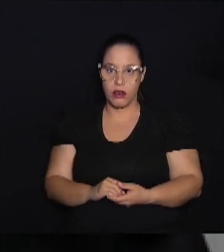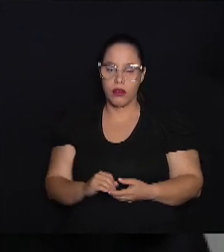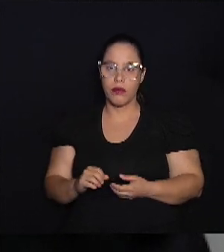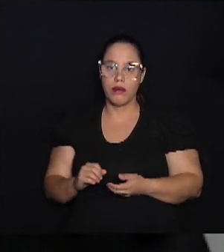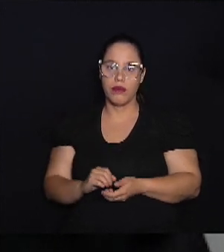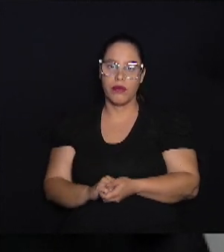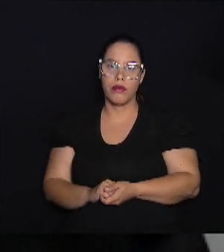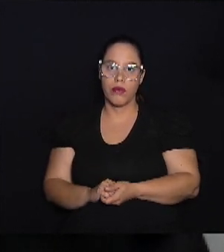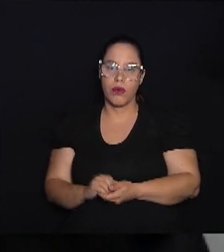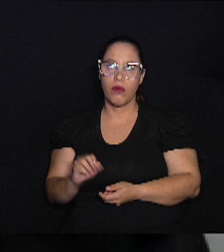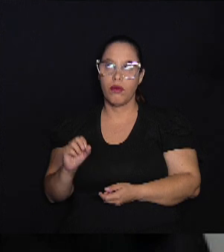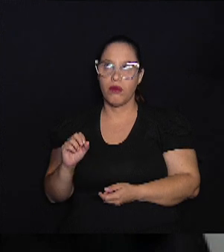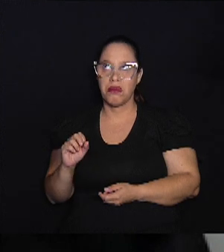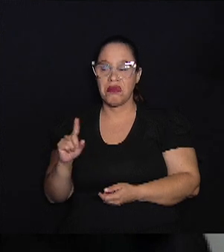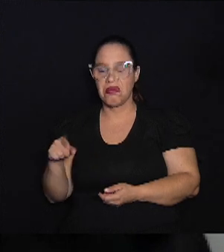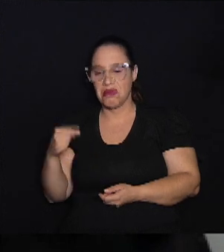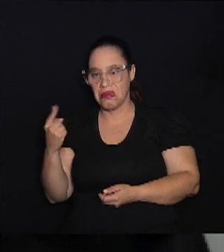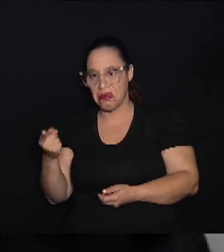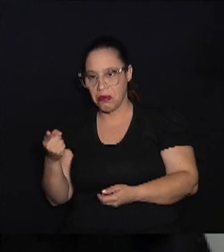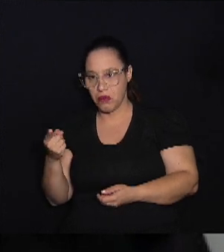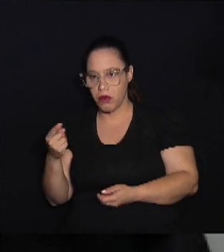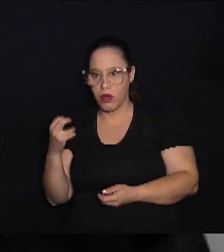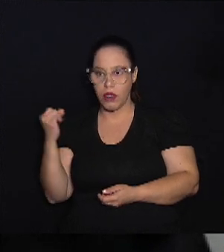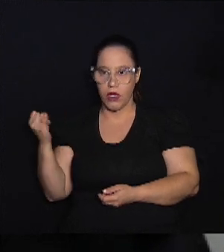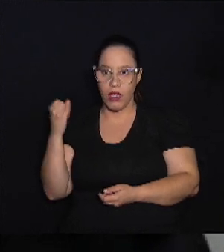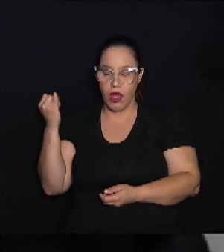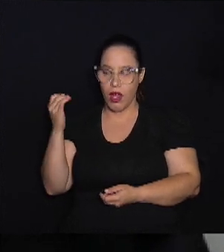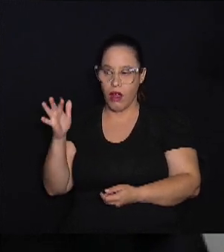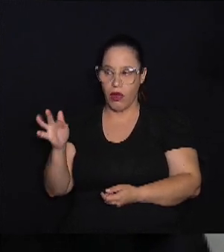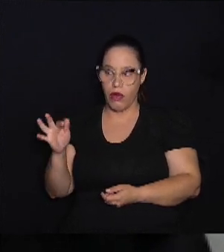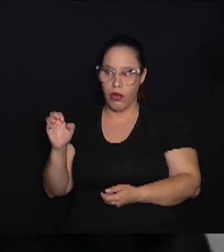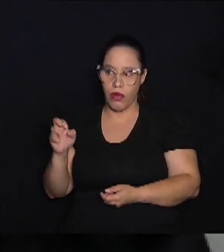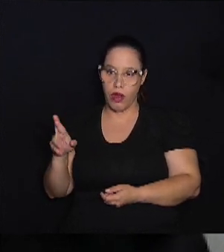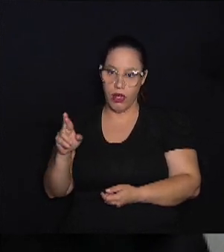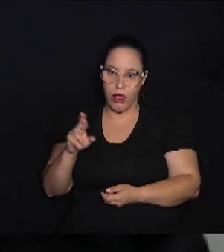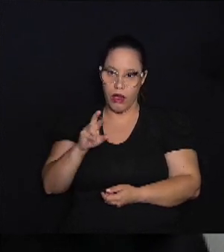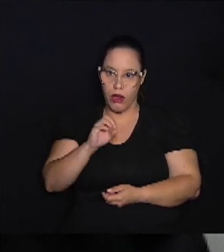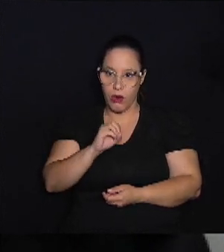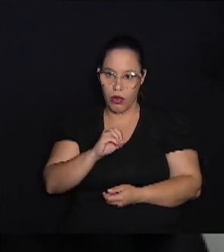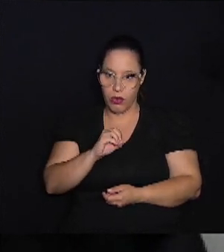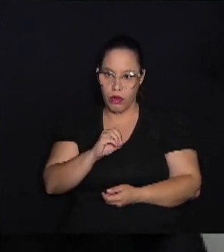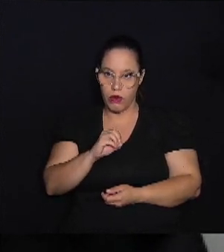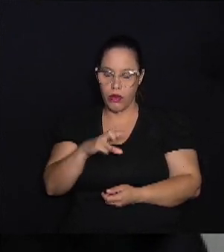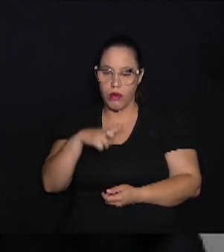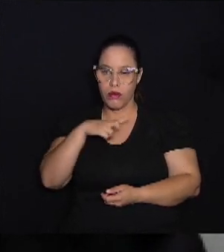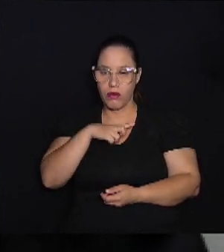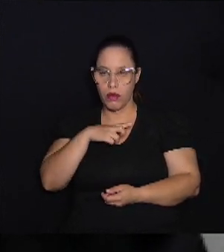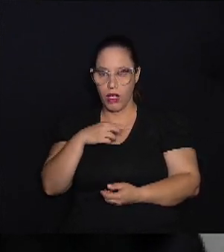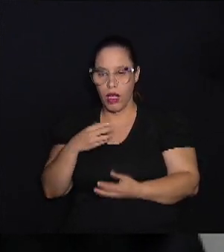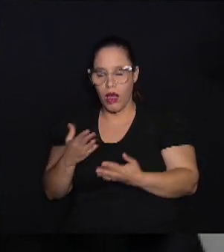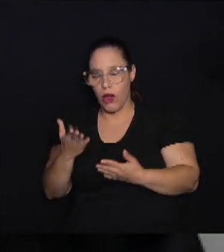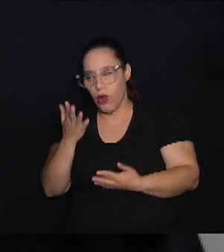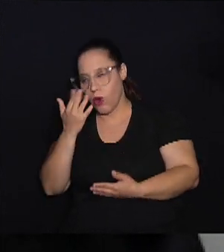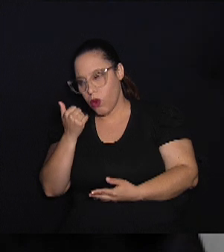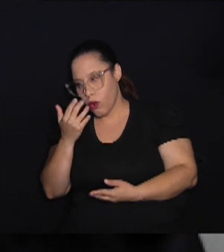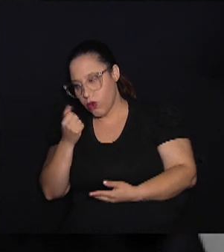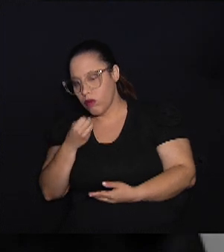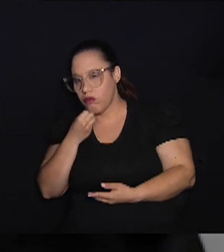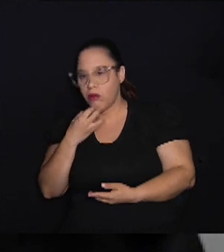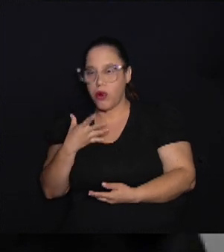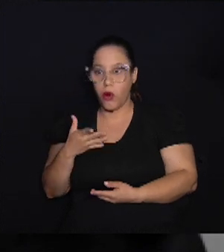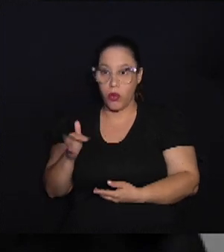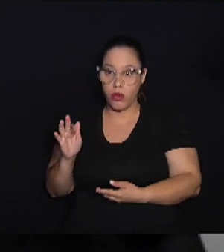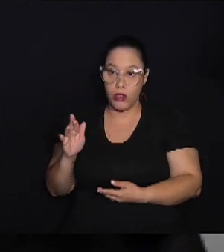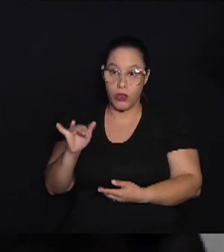nutriente. Outro nutriente muito essencial é o ferro. Então, ter um consumo adequado de ferro faz